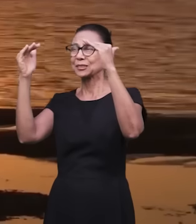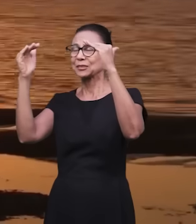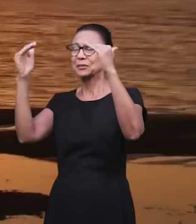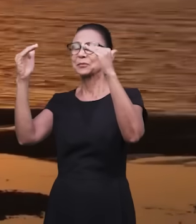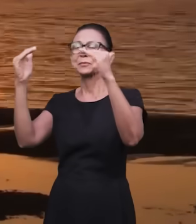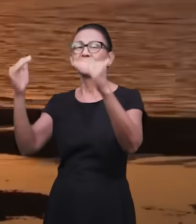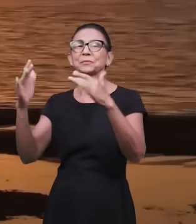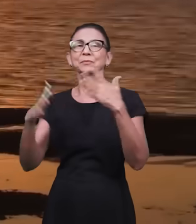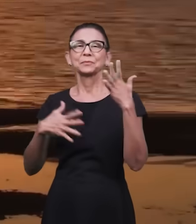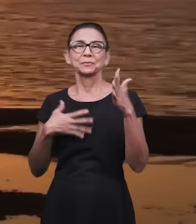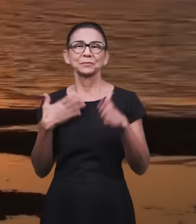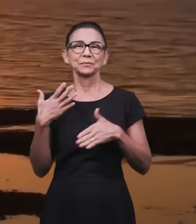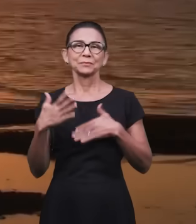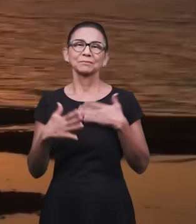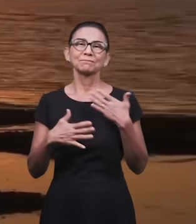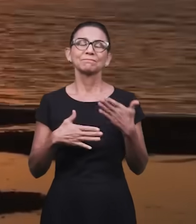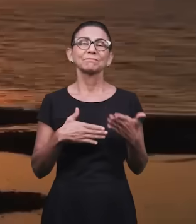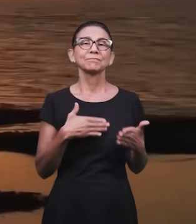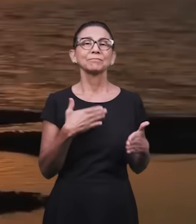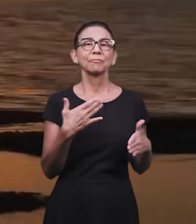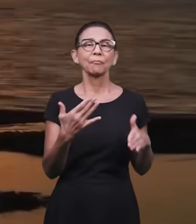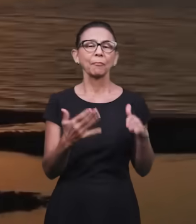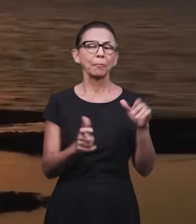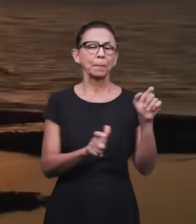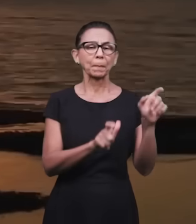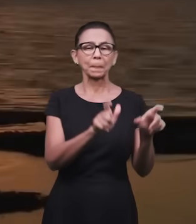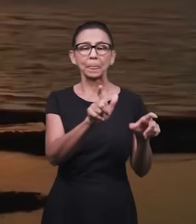Muitos são os que vão